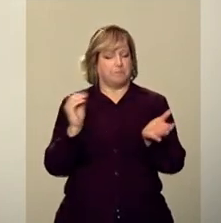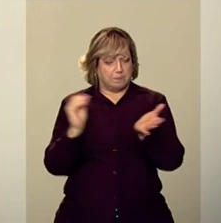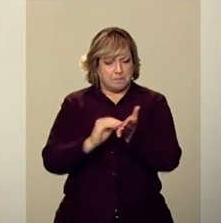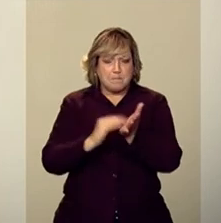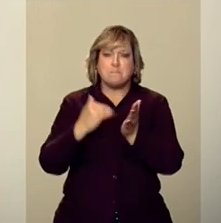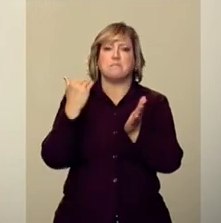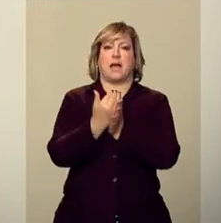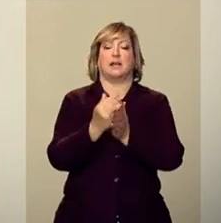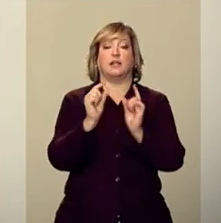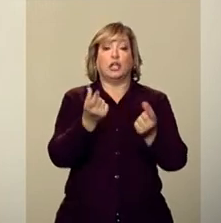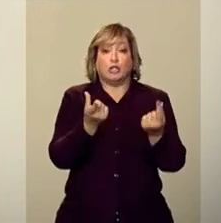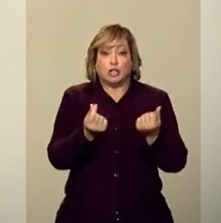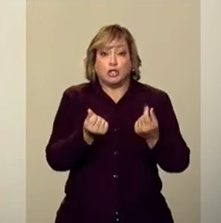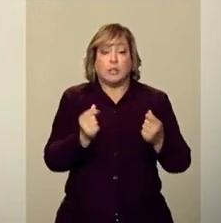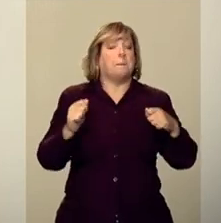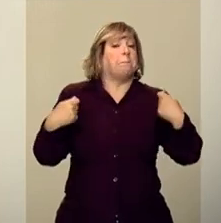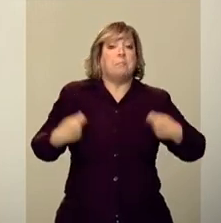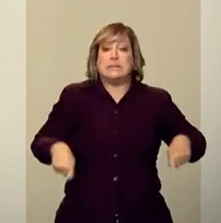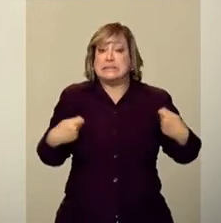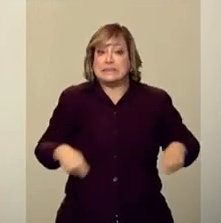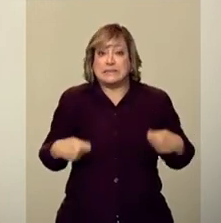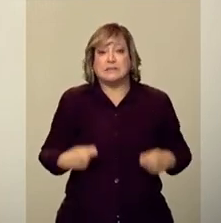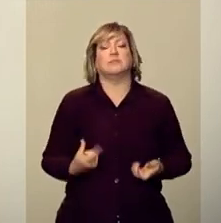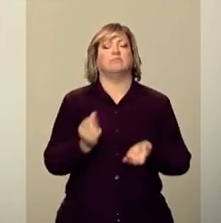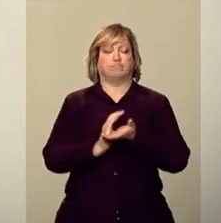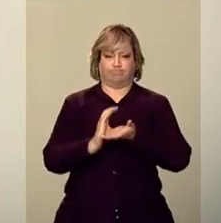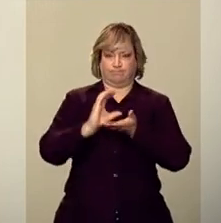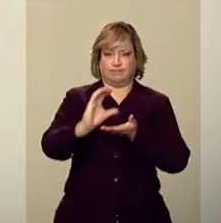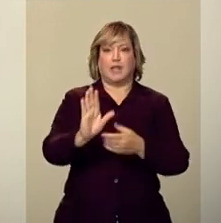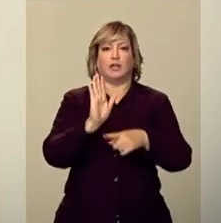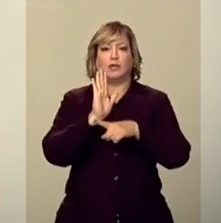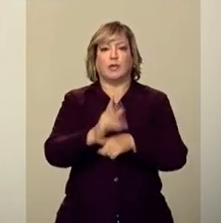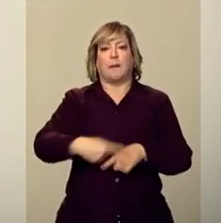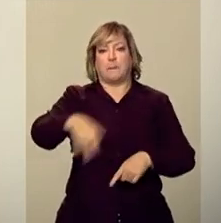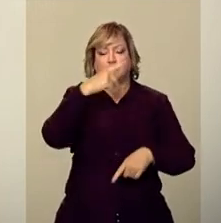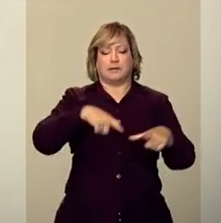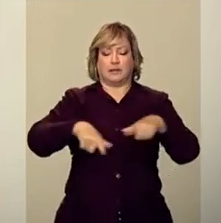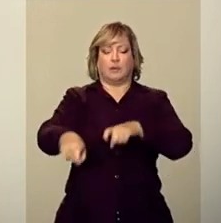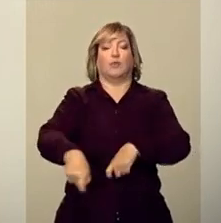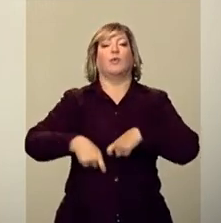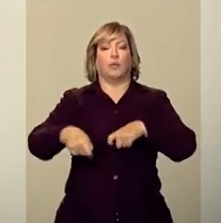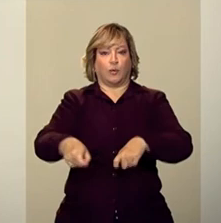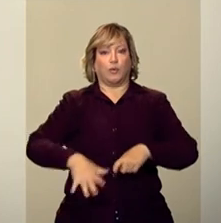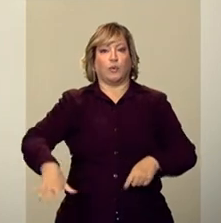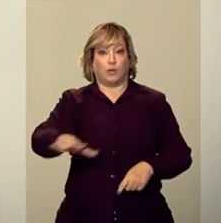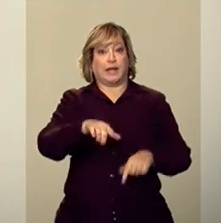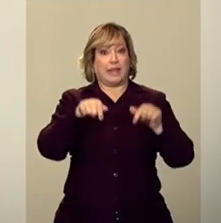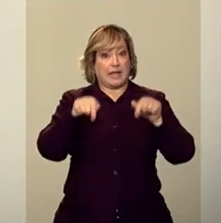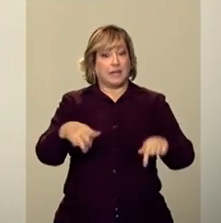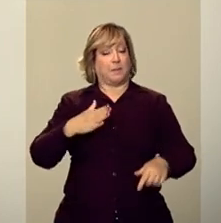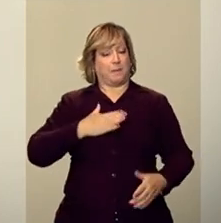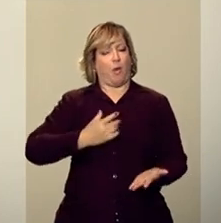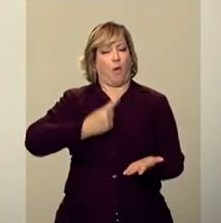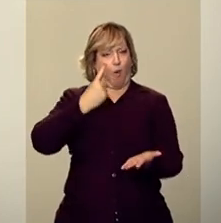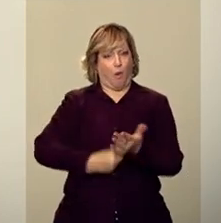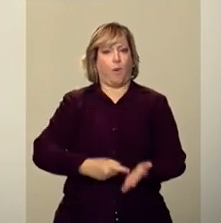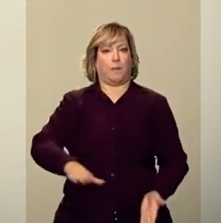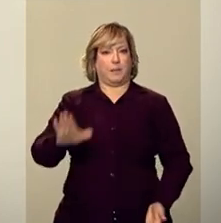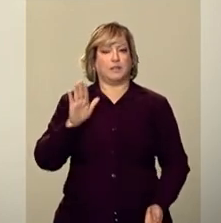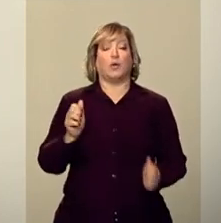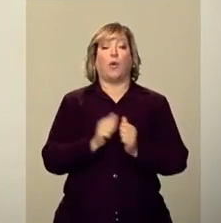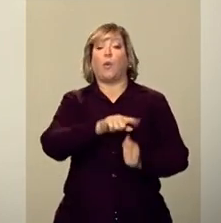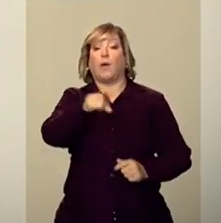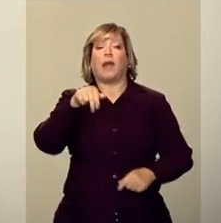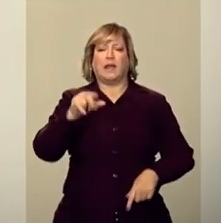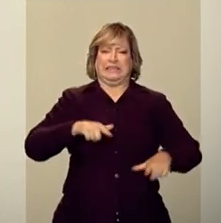o recurso que for necessário para atender os nossos Produtores Rurais Esse é o meu compromisso com